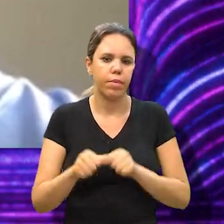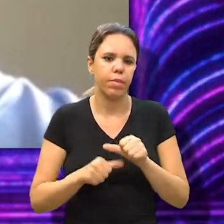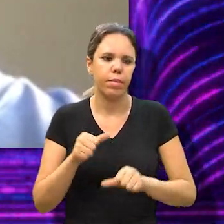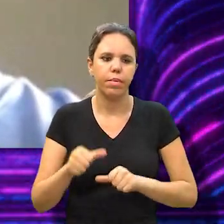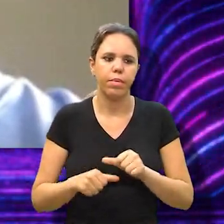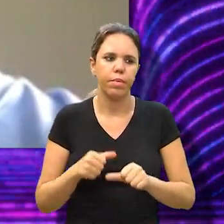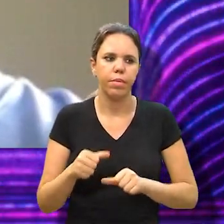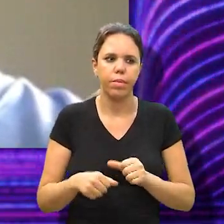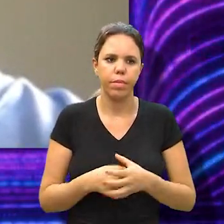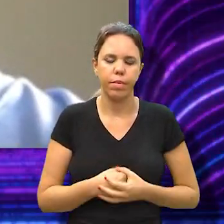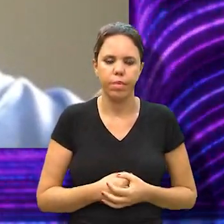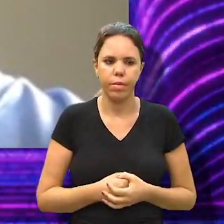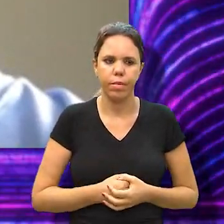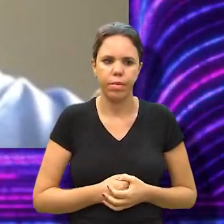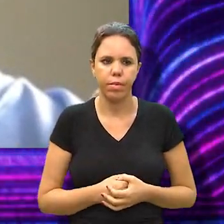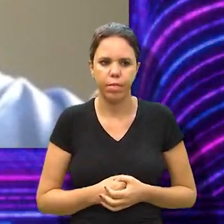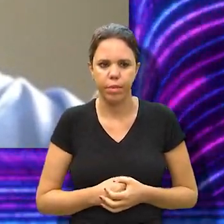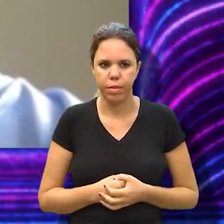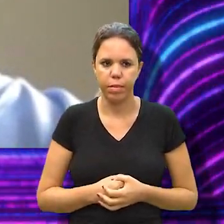quero transformar